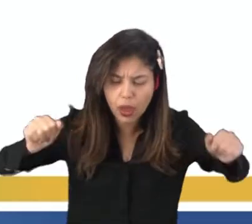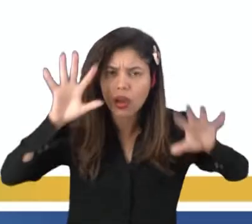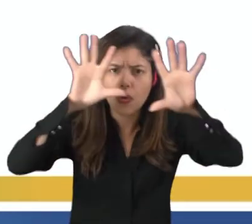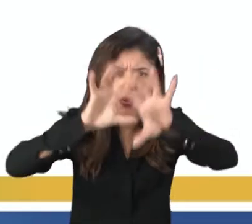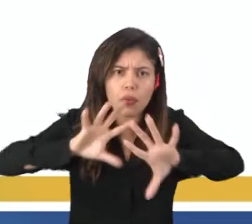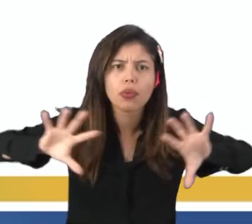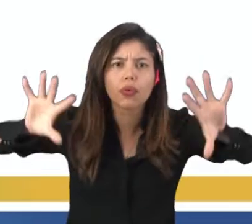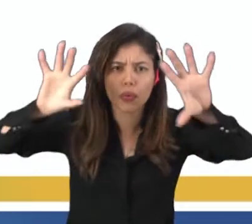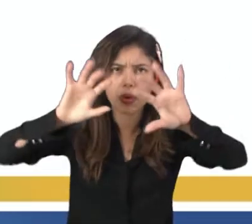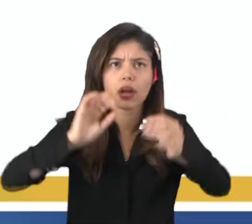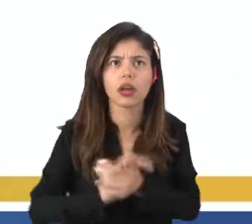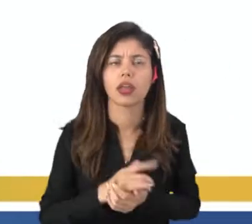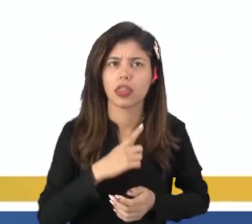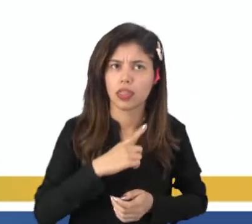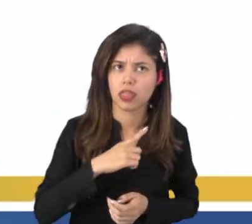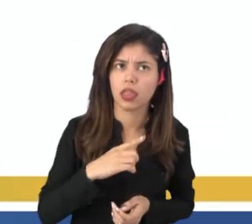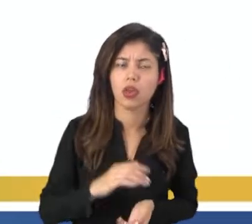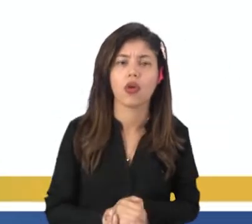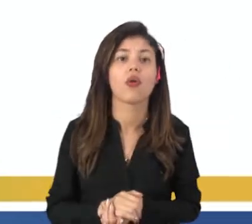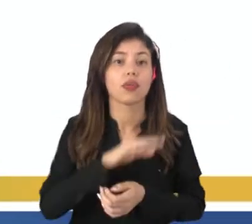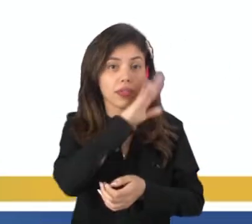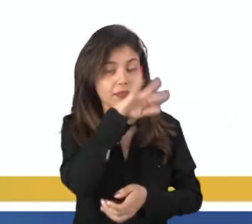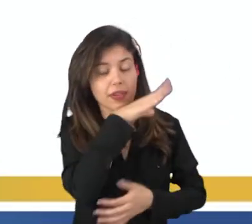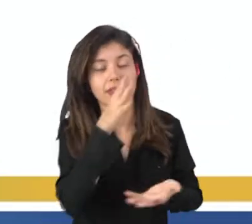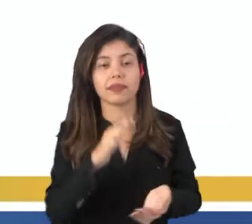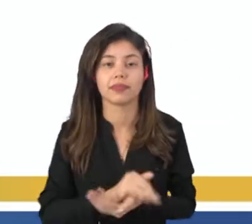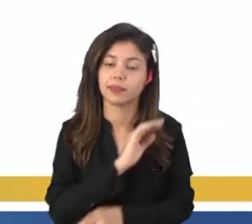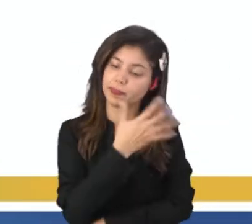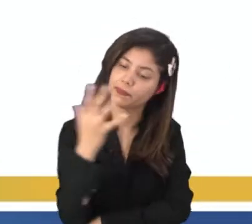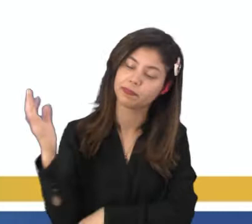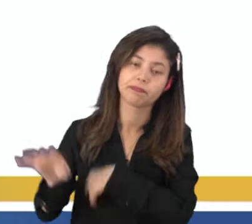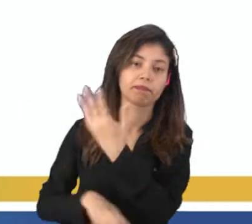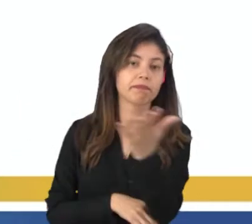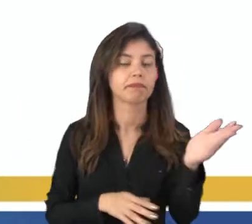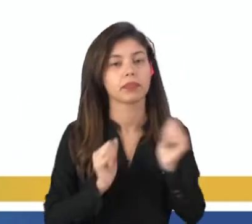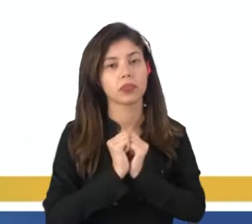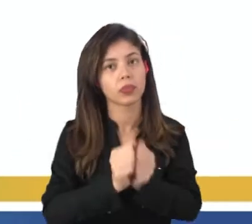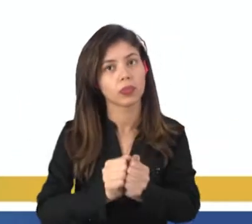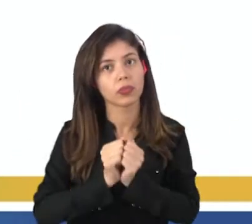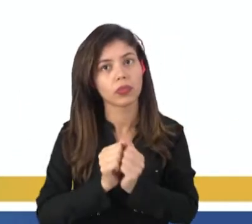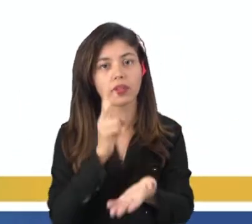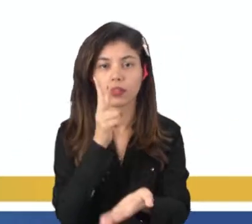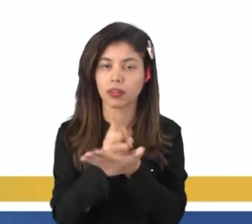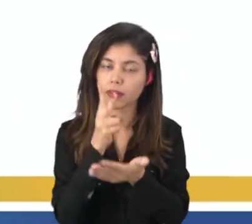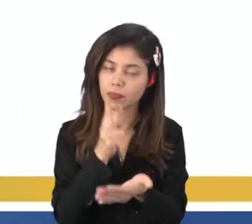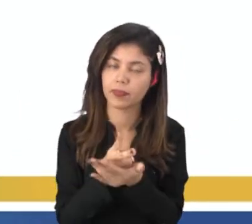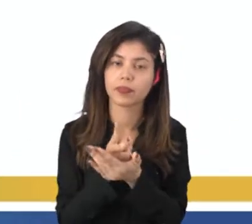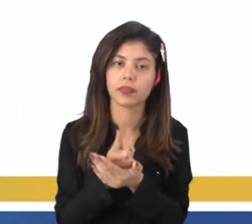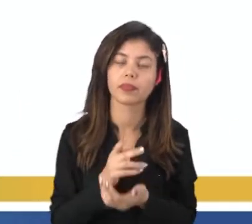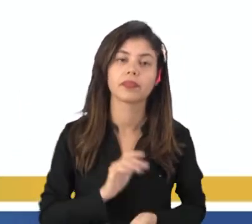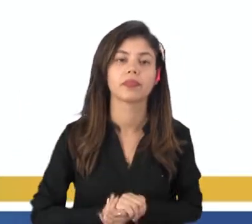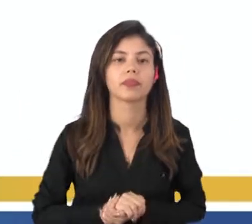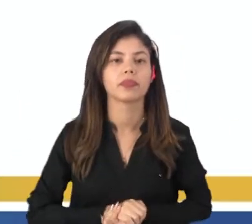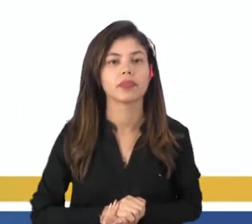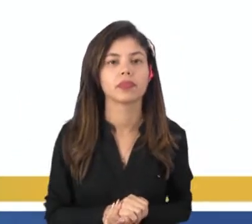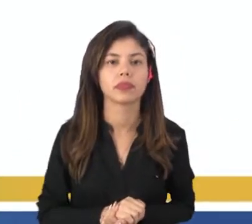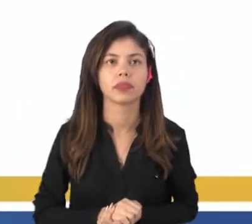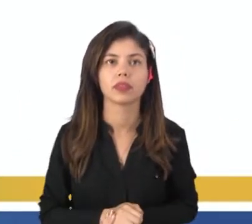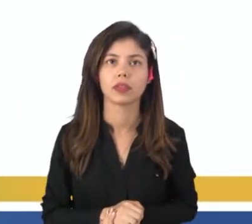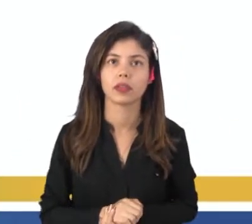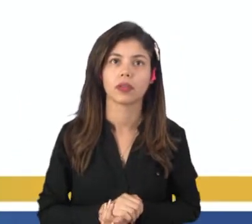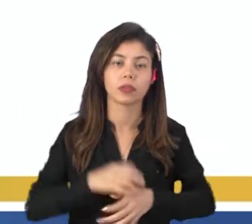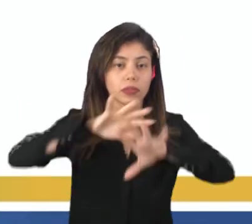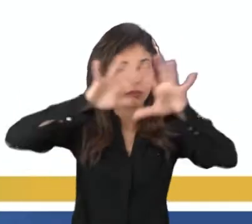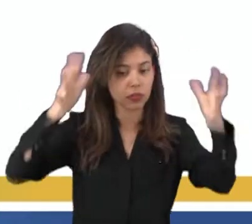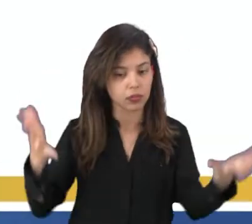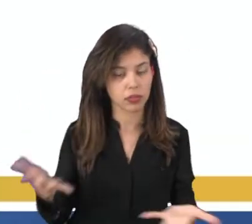componentes abióticos, e você tem ali os seres vivos, plantas e animais que coexistem, e regulam um ao outro, tá? Esse